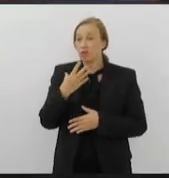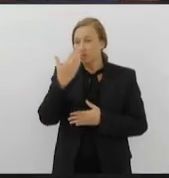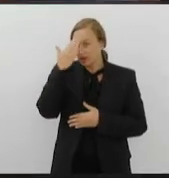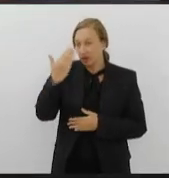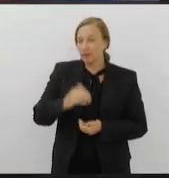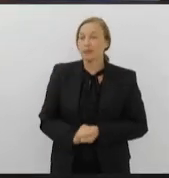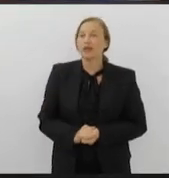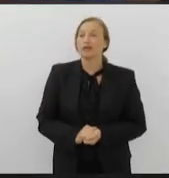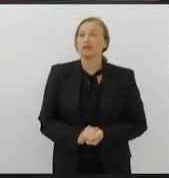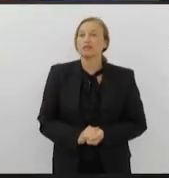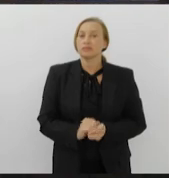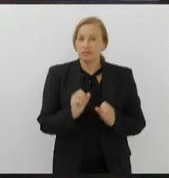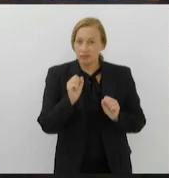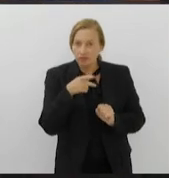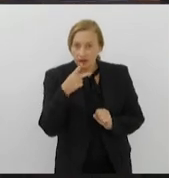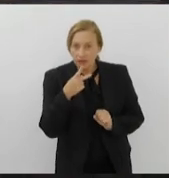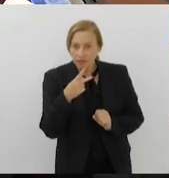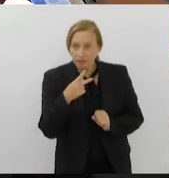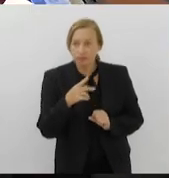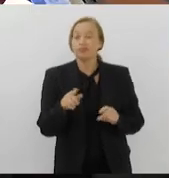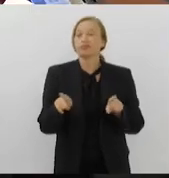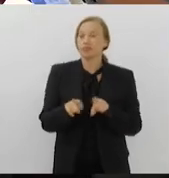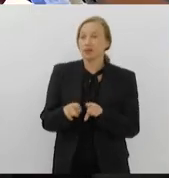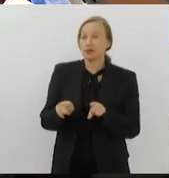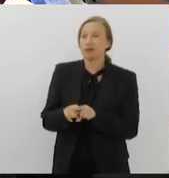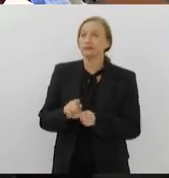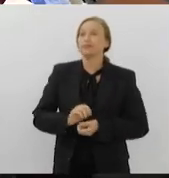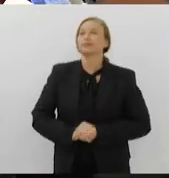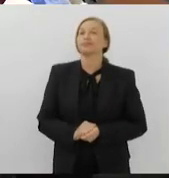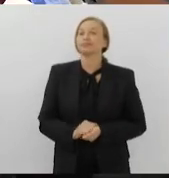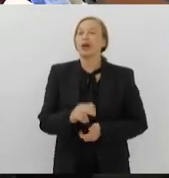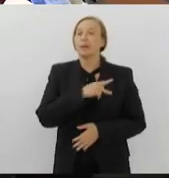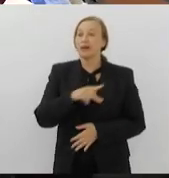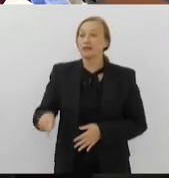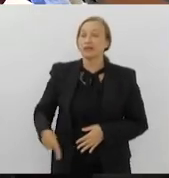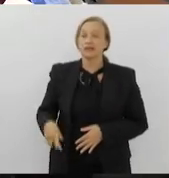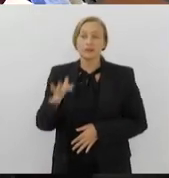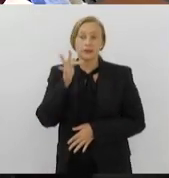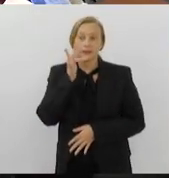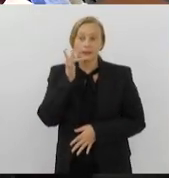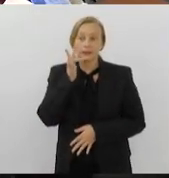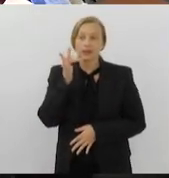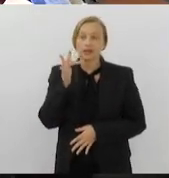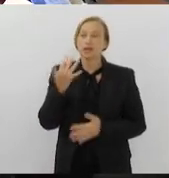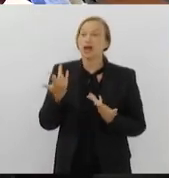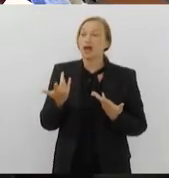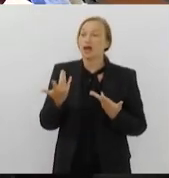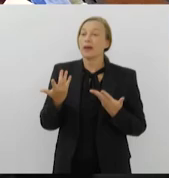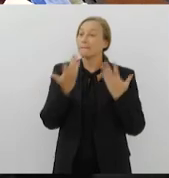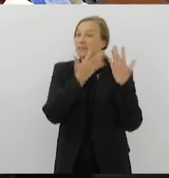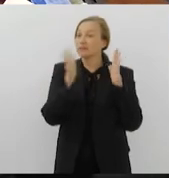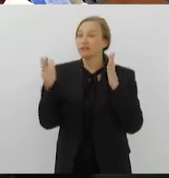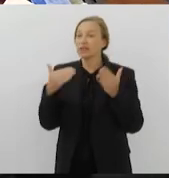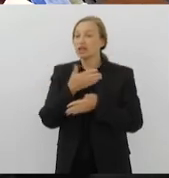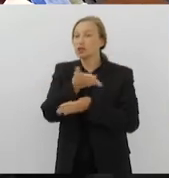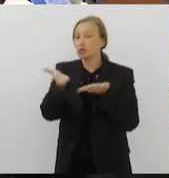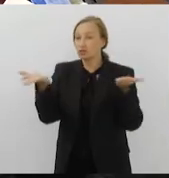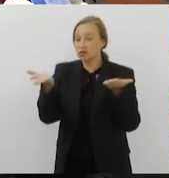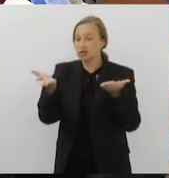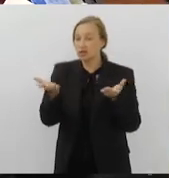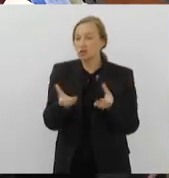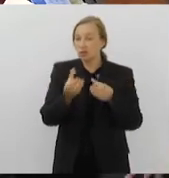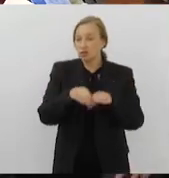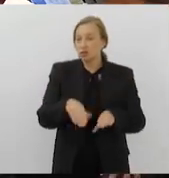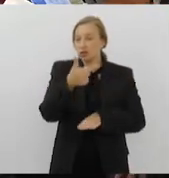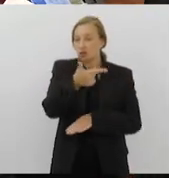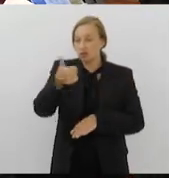é pertinente? Ó. Também. Presidente, primeiro, parabenizar os concursandos aqui de 2014. a